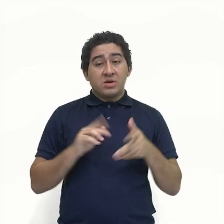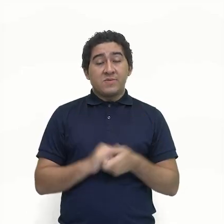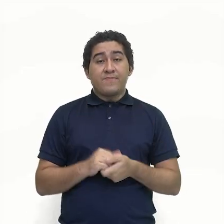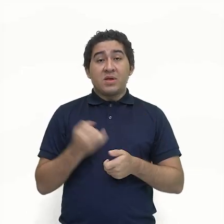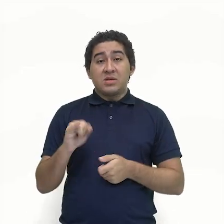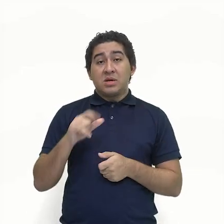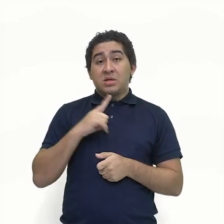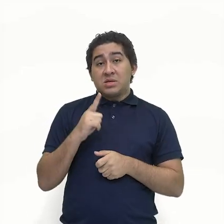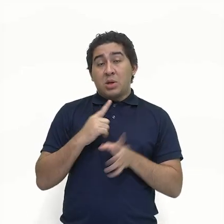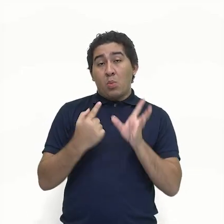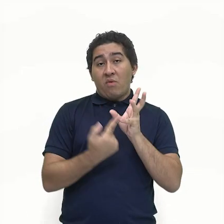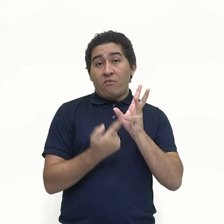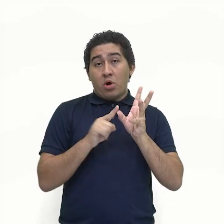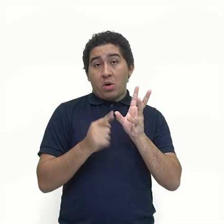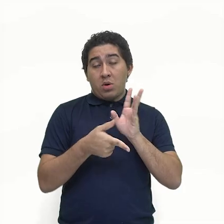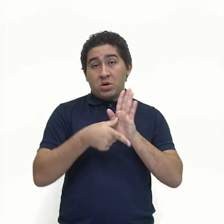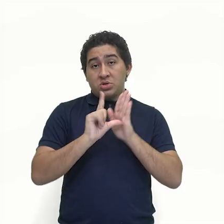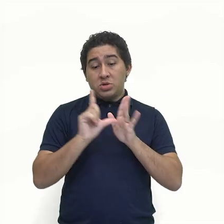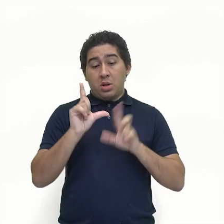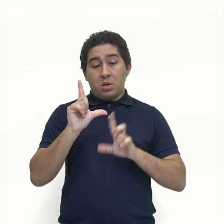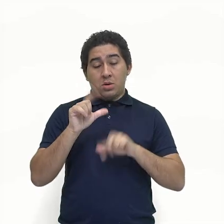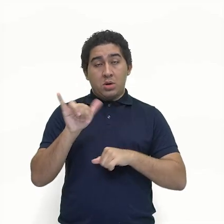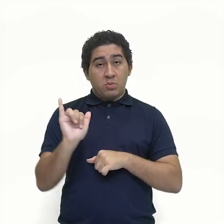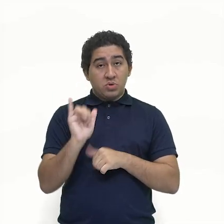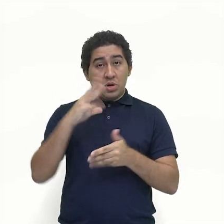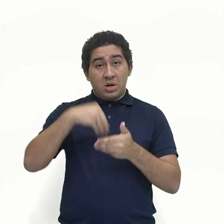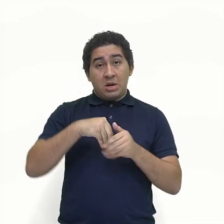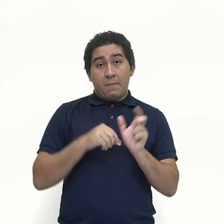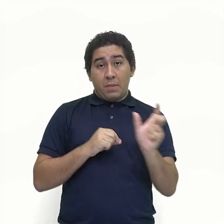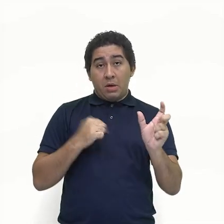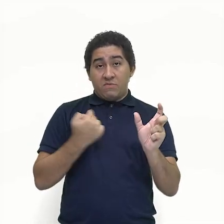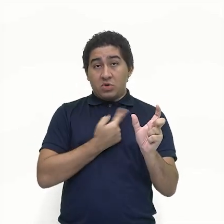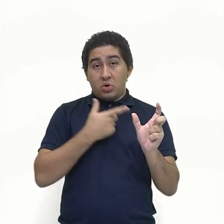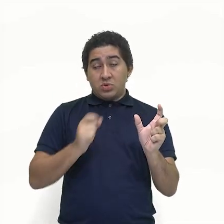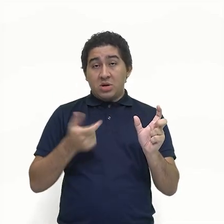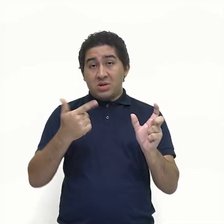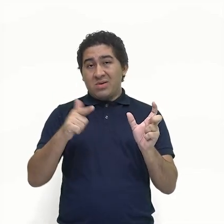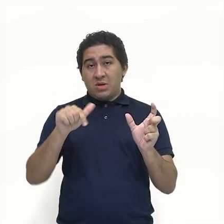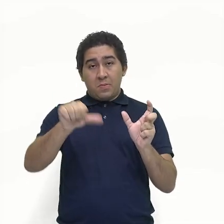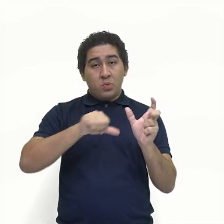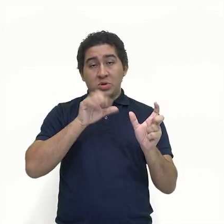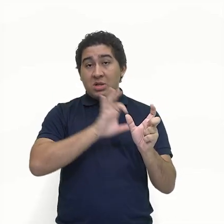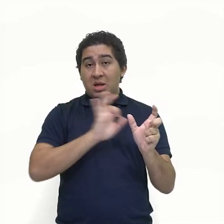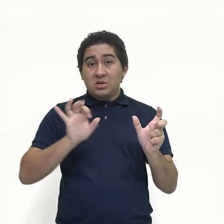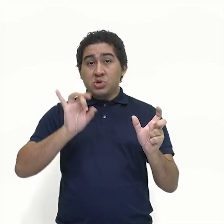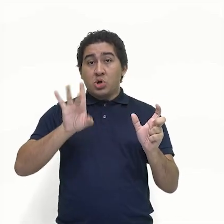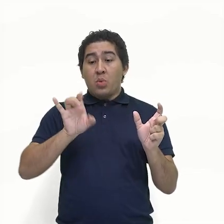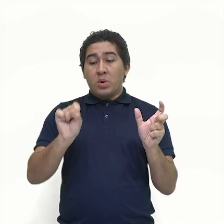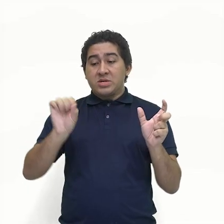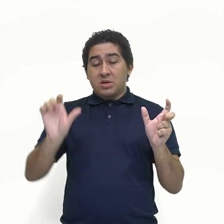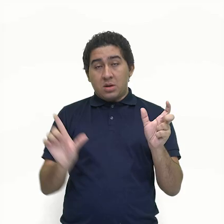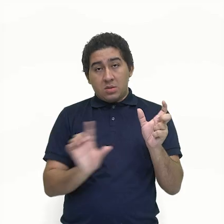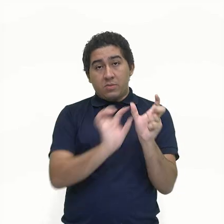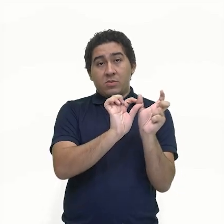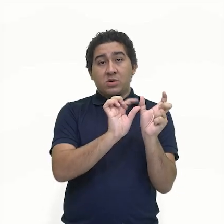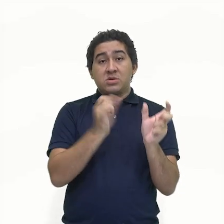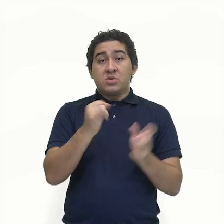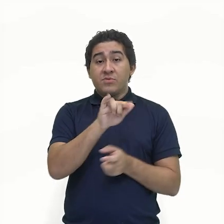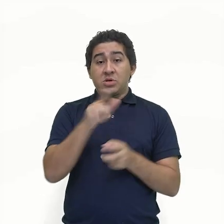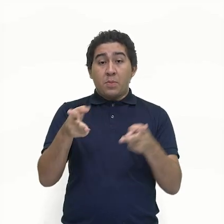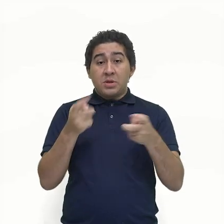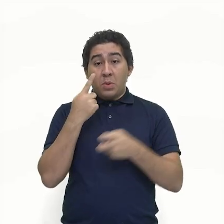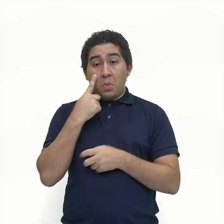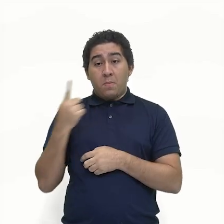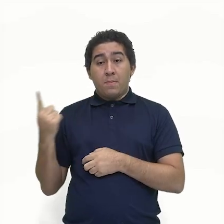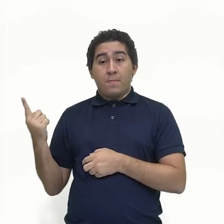houver uma vogal antes do Y, nós não mudamos, botamos apenas o S. Se vocês observarem